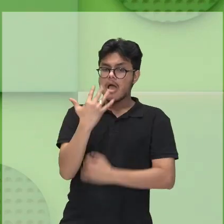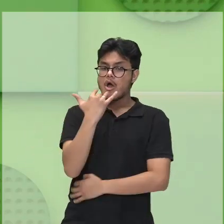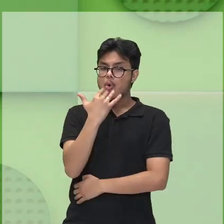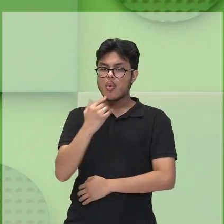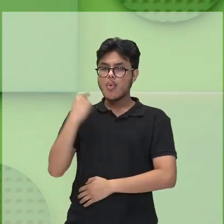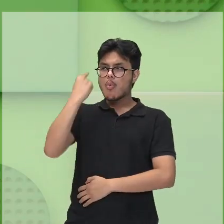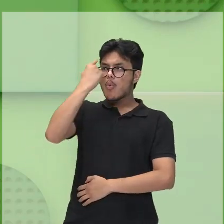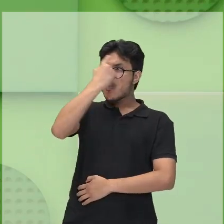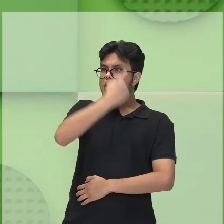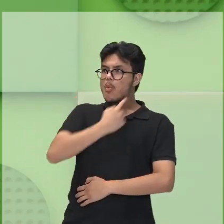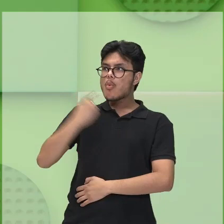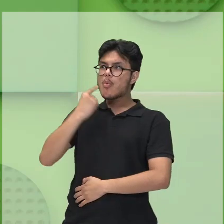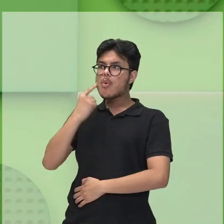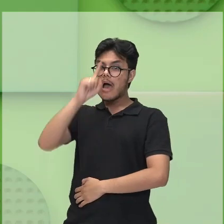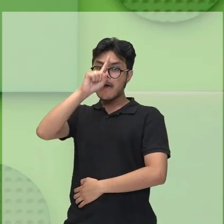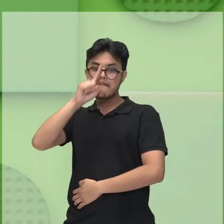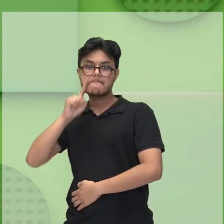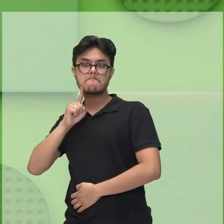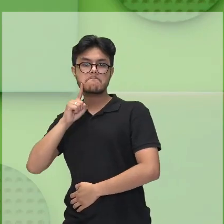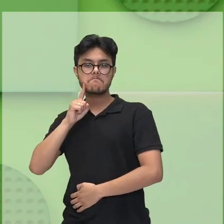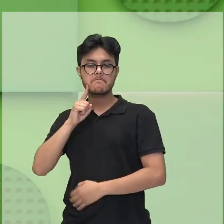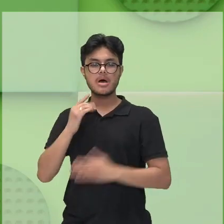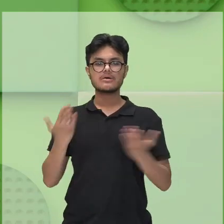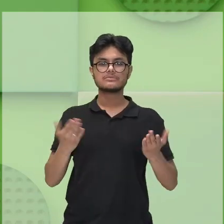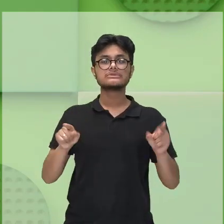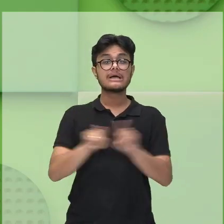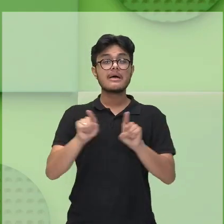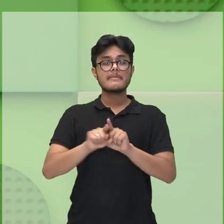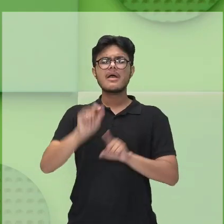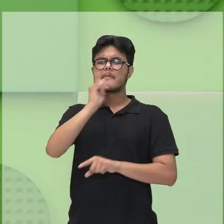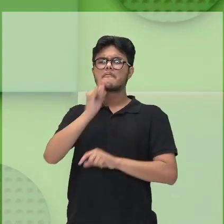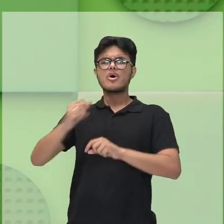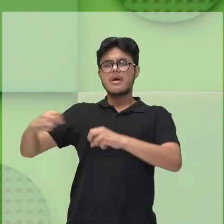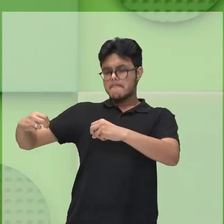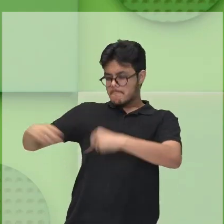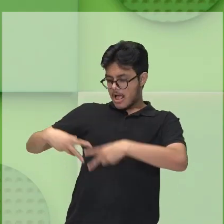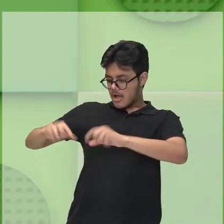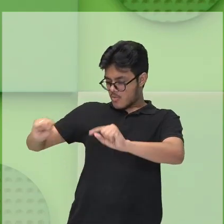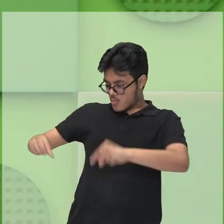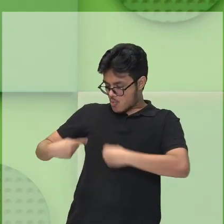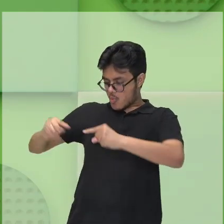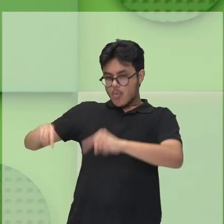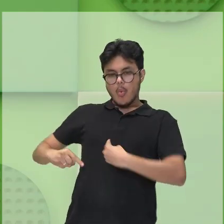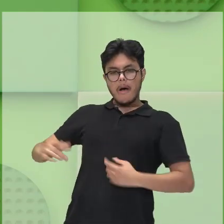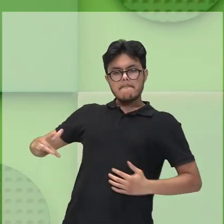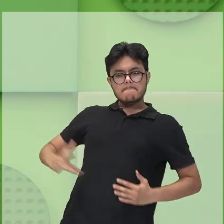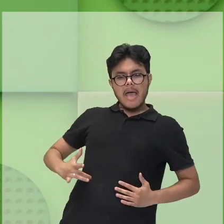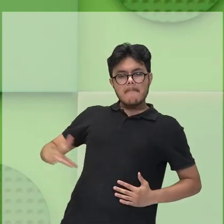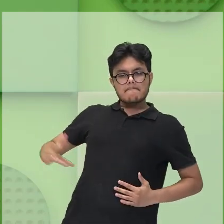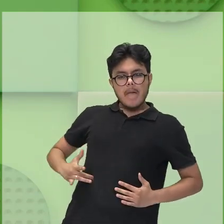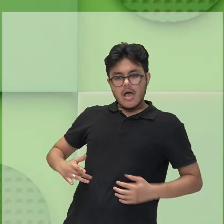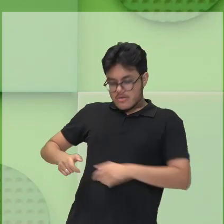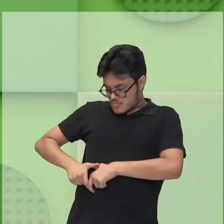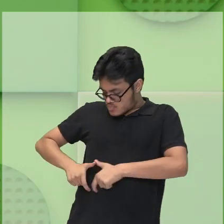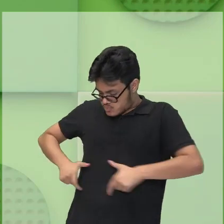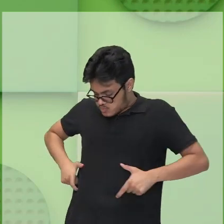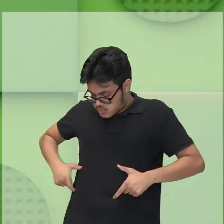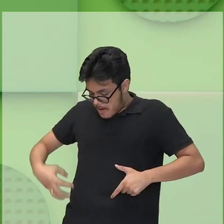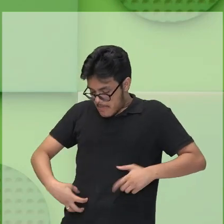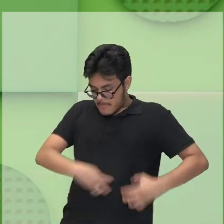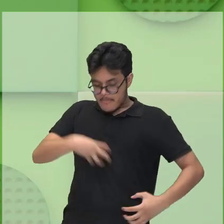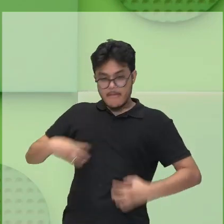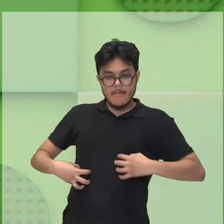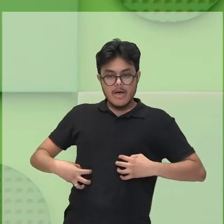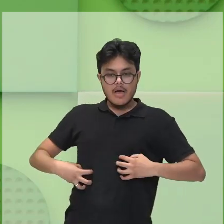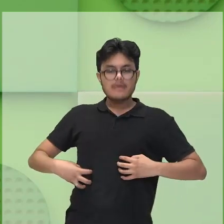gente fala, principalmente porque também ataca o fígado. E aí pode comprometer outros órgãos e é preciso ter